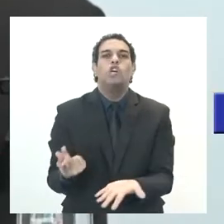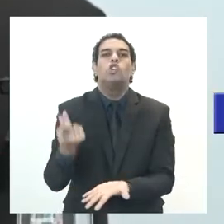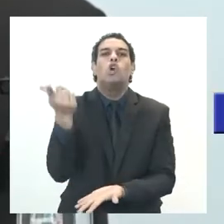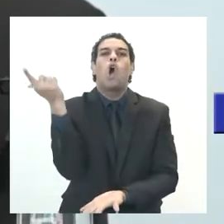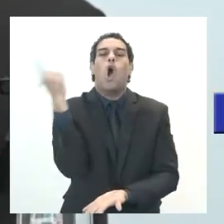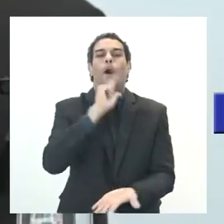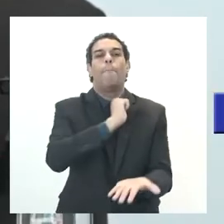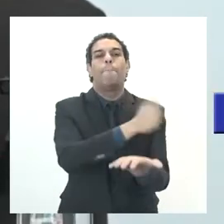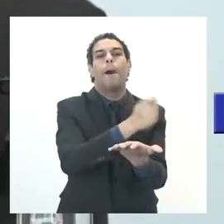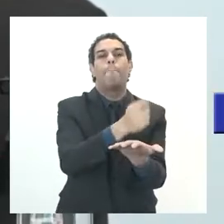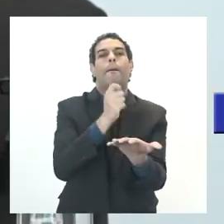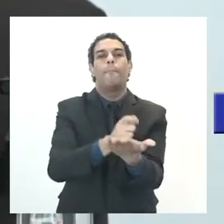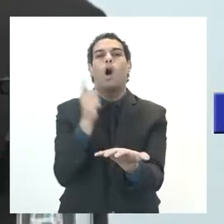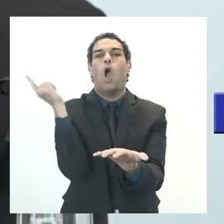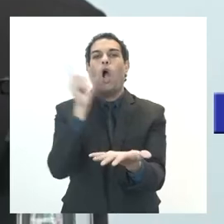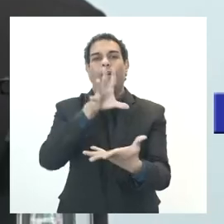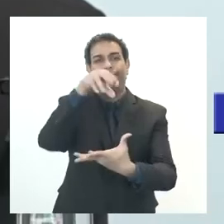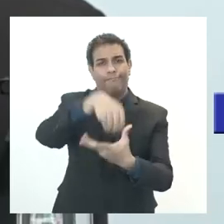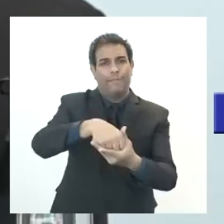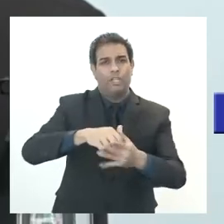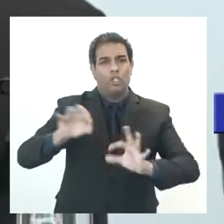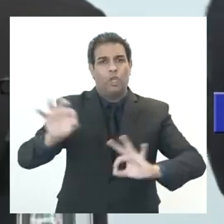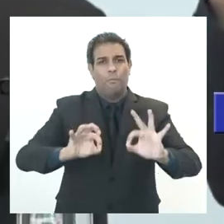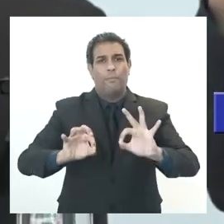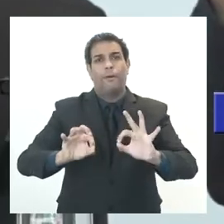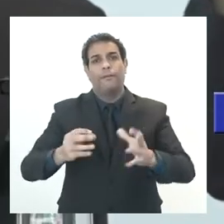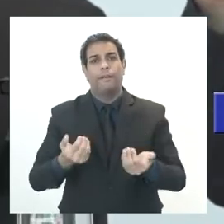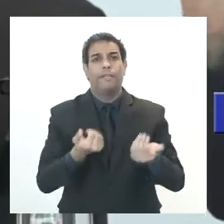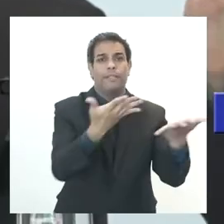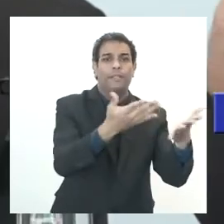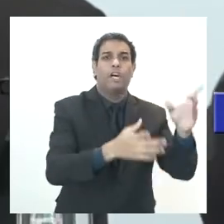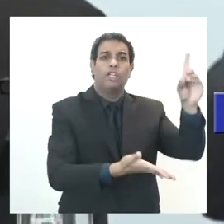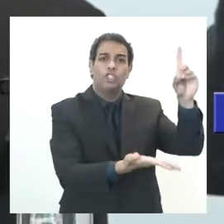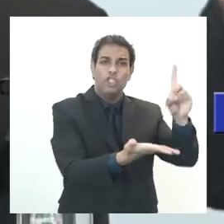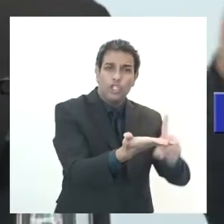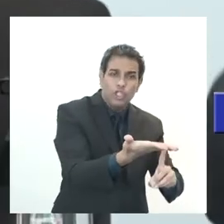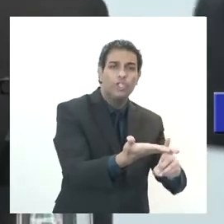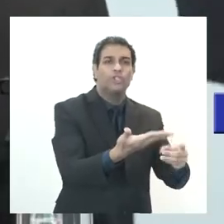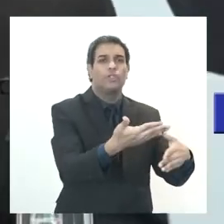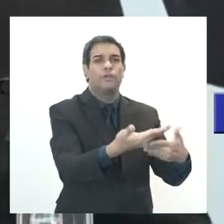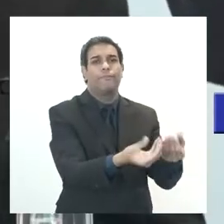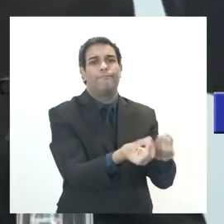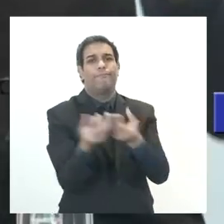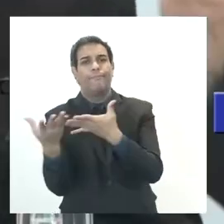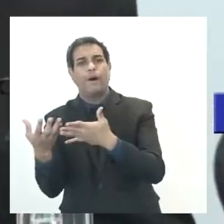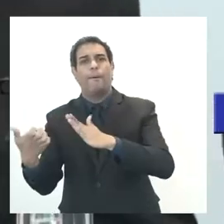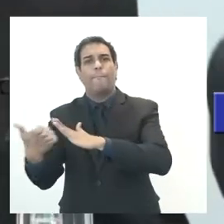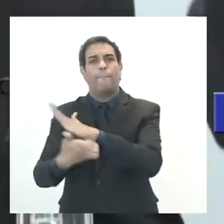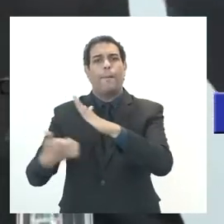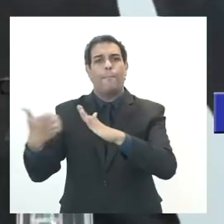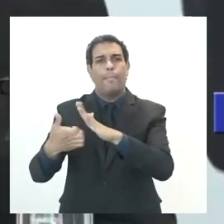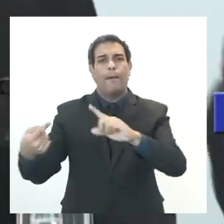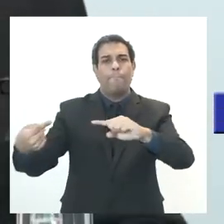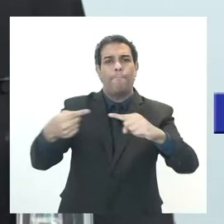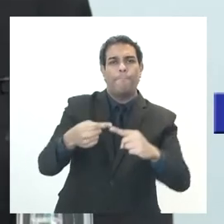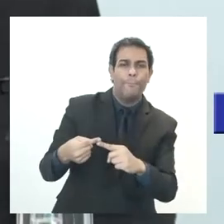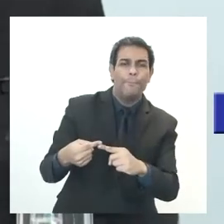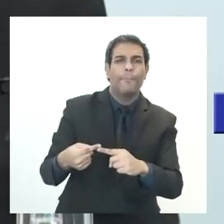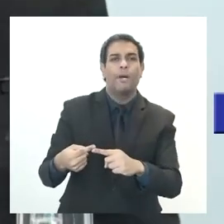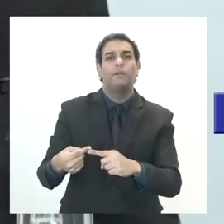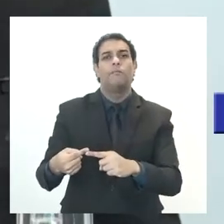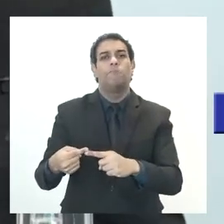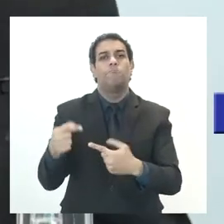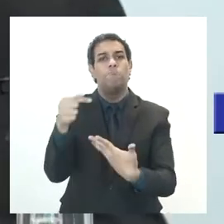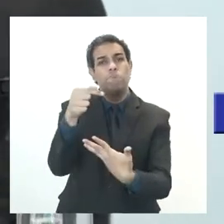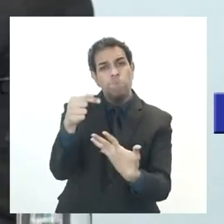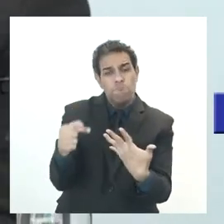época recepção a gastar para implementar aquilo aquilo subia para diretoria diretoria lembra de te mandar para te lembrar já te levar mandava pelo minicom